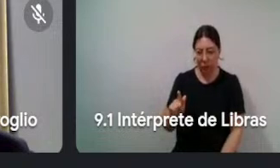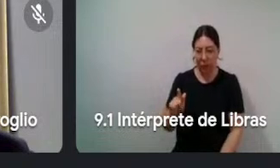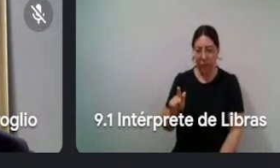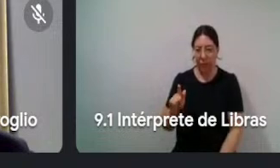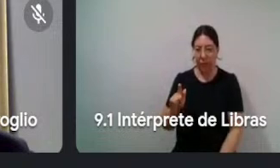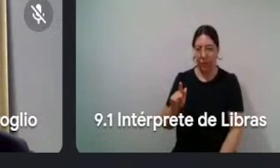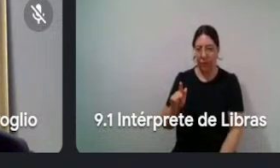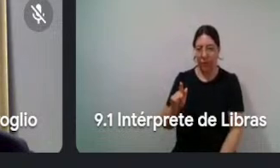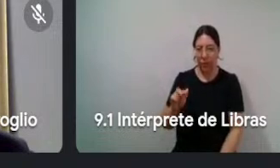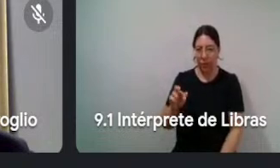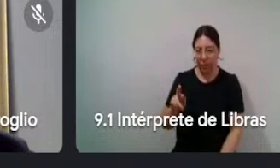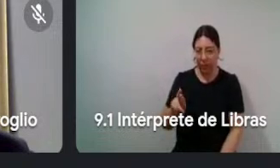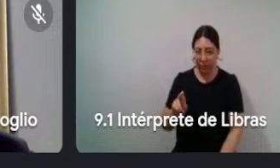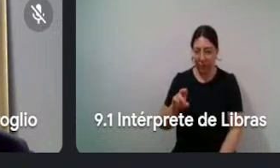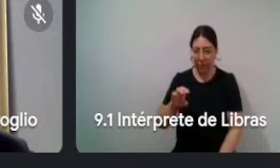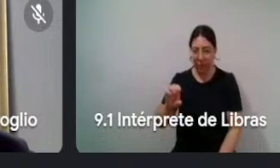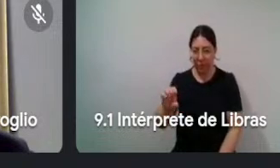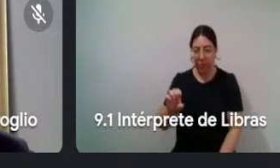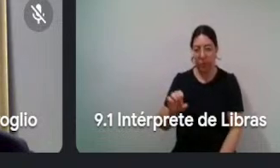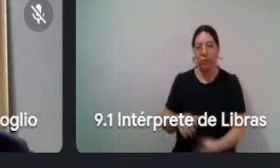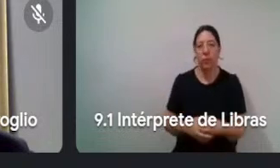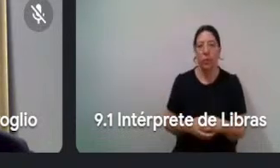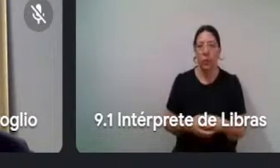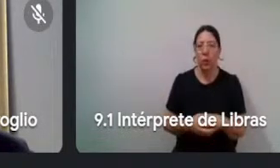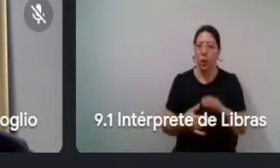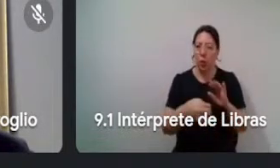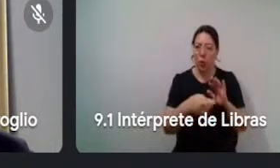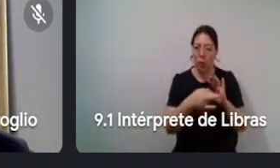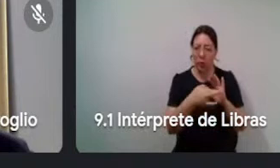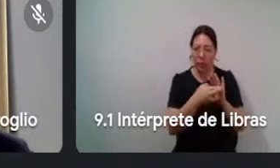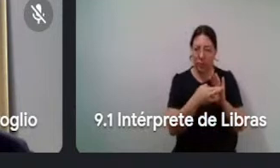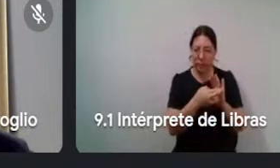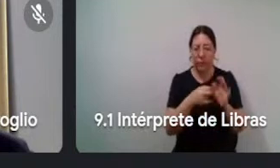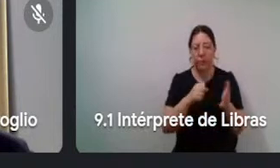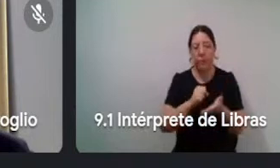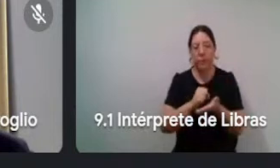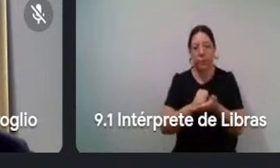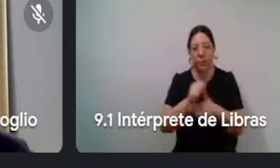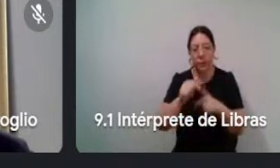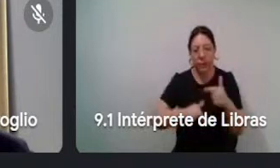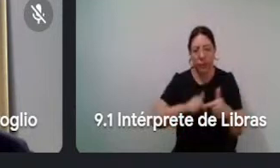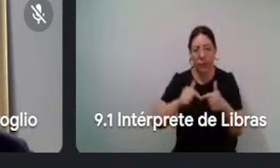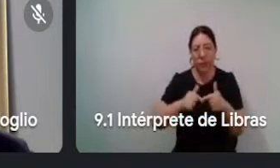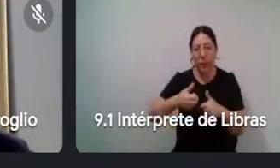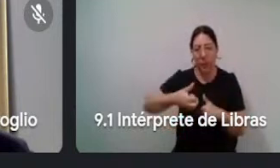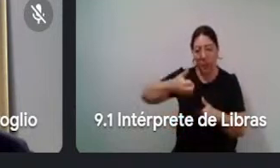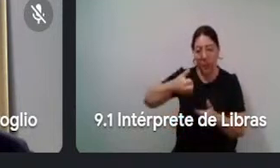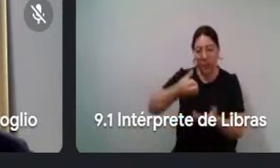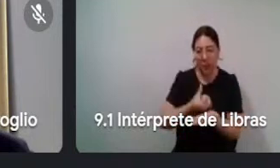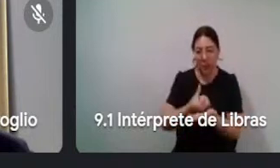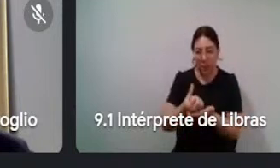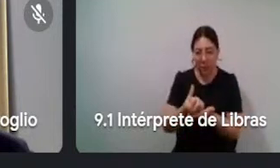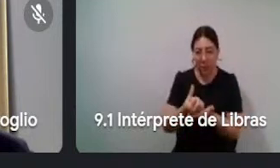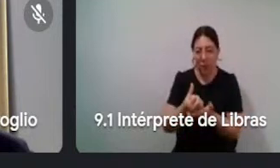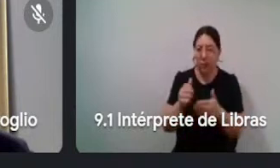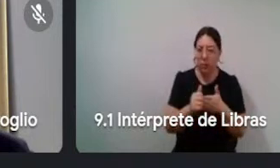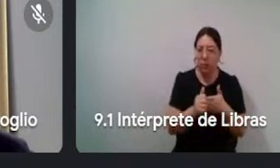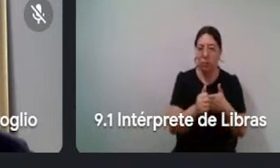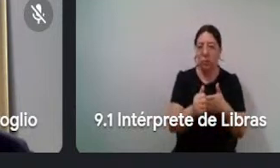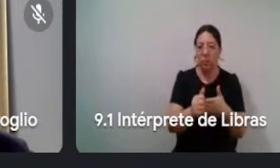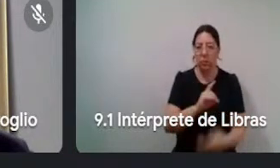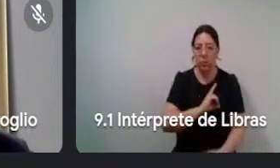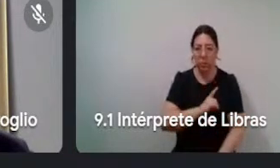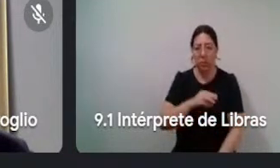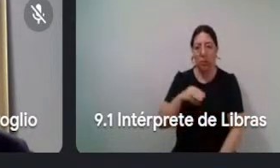interno. As atividades do primeiro semestre foram conduzidas pelo desembargador Marco Vilas Boas, a quem tive a honra